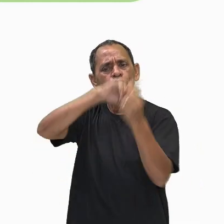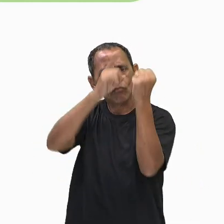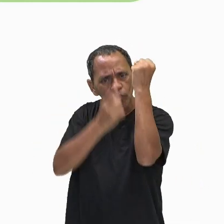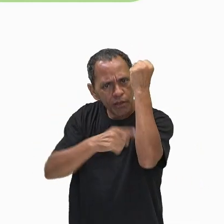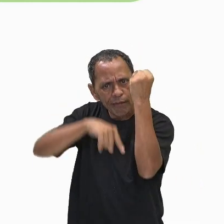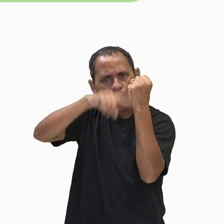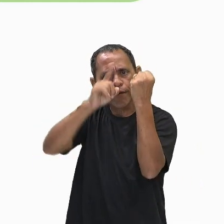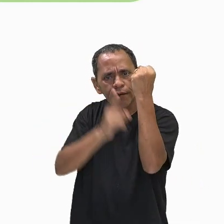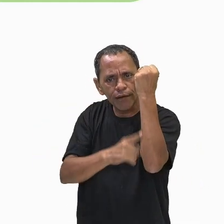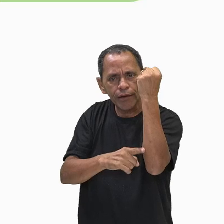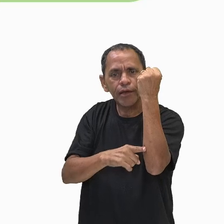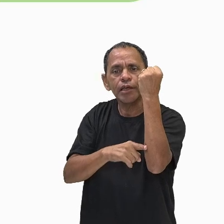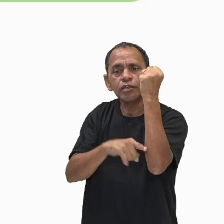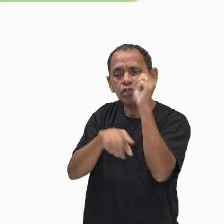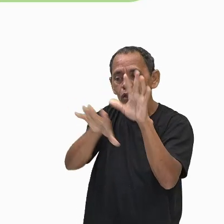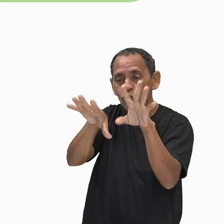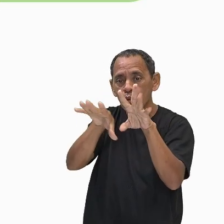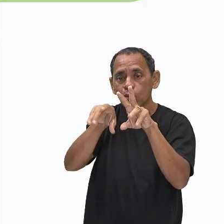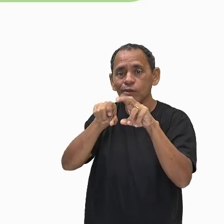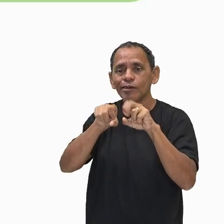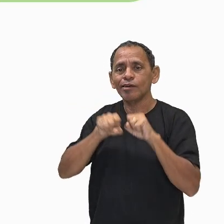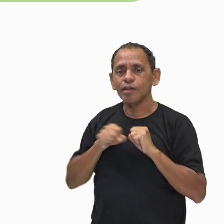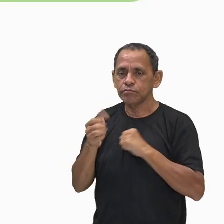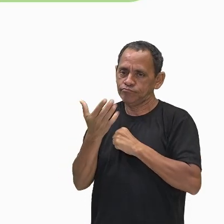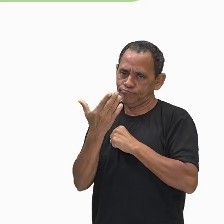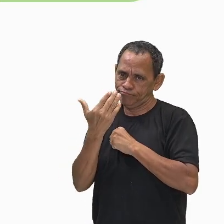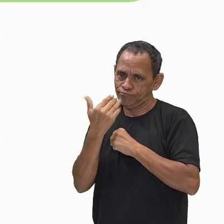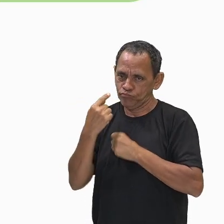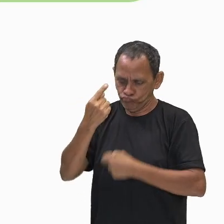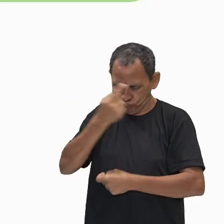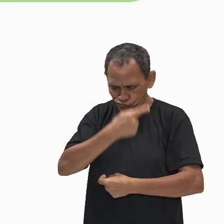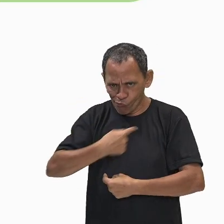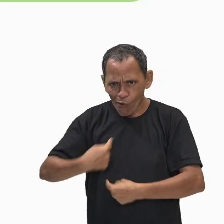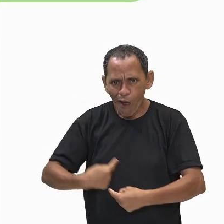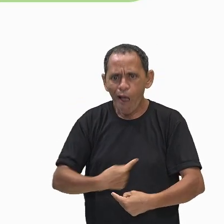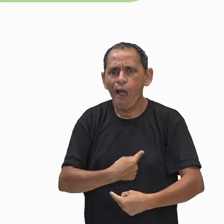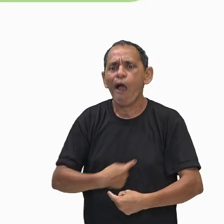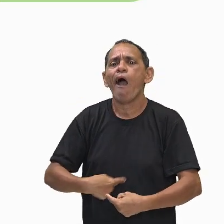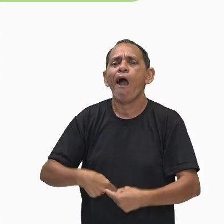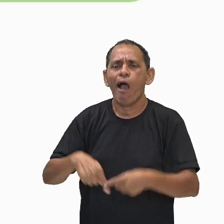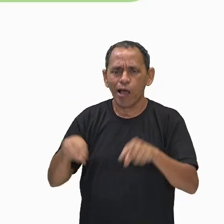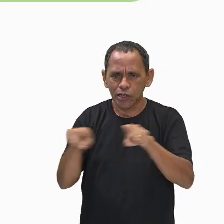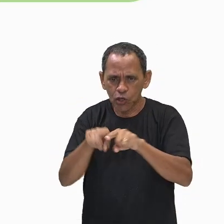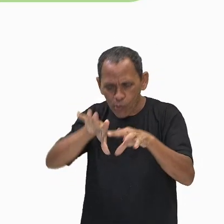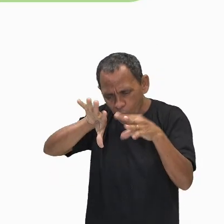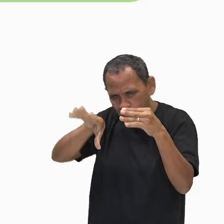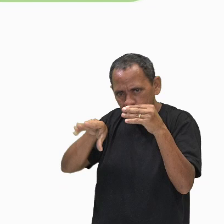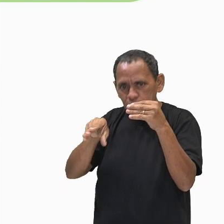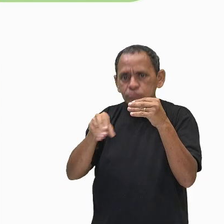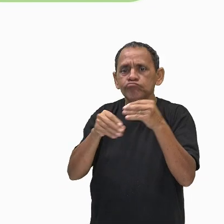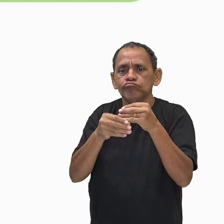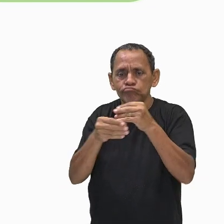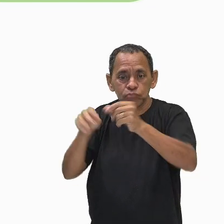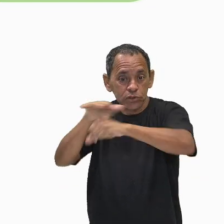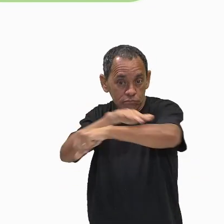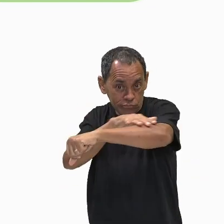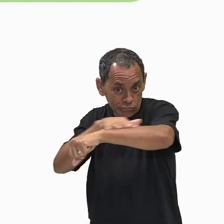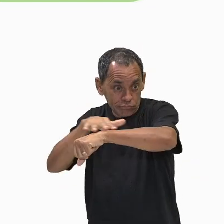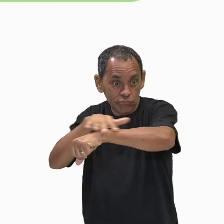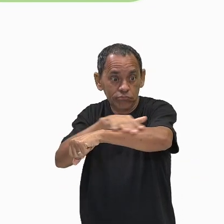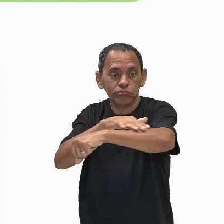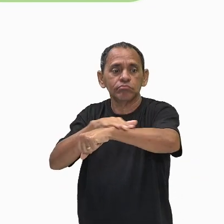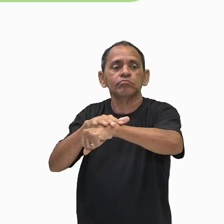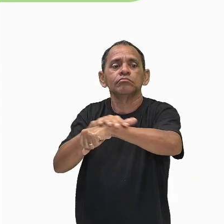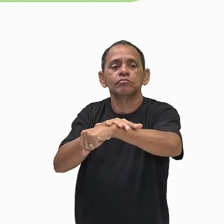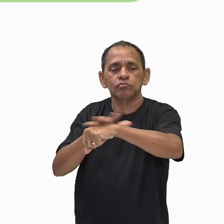fotossintetizantes, eles vão assimilar na sua digestão. E aí vão ser incorporados no tecido deles e eles